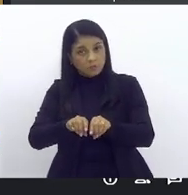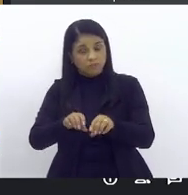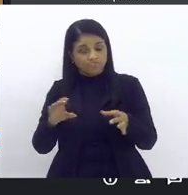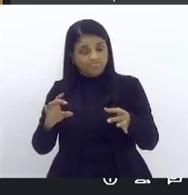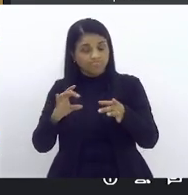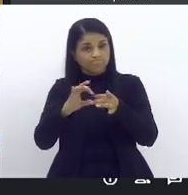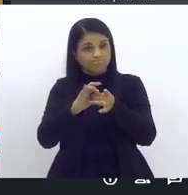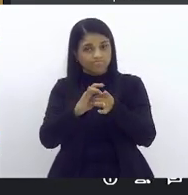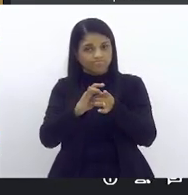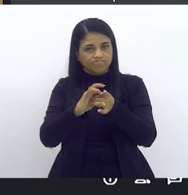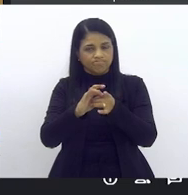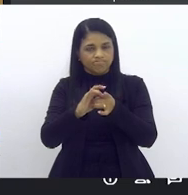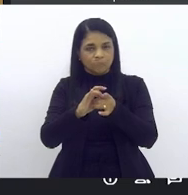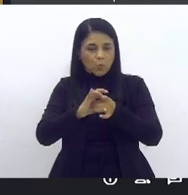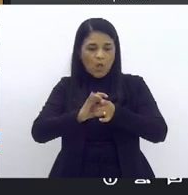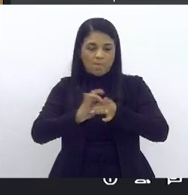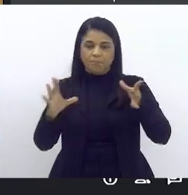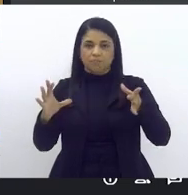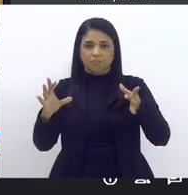são indissociáveis.